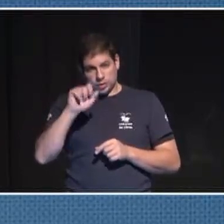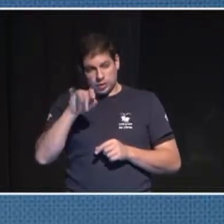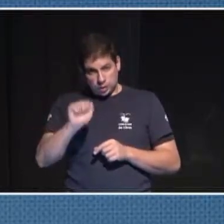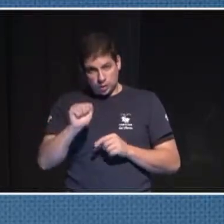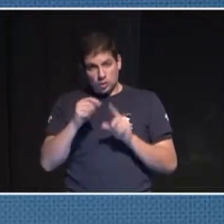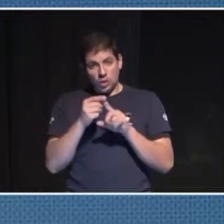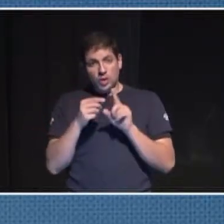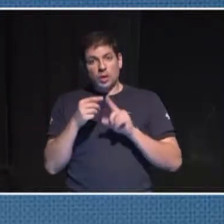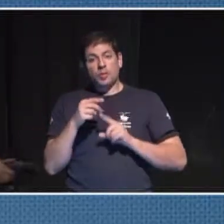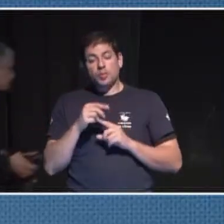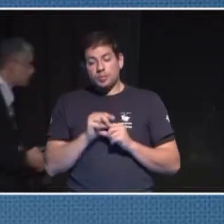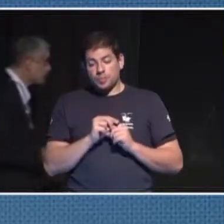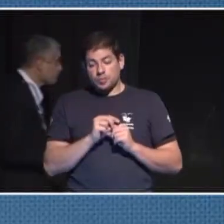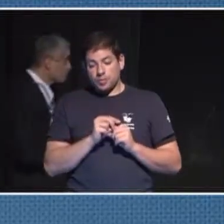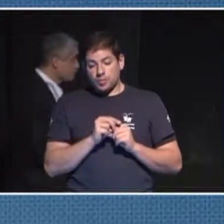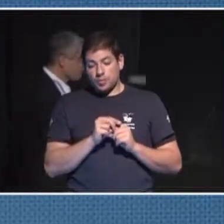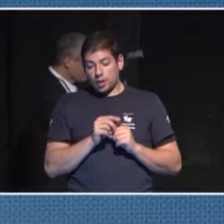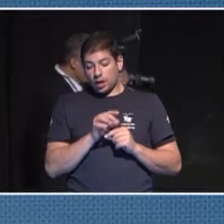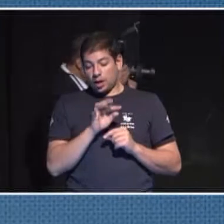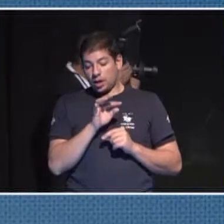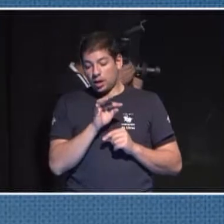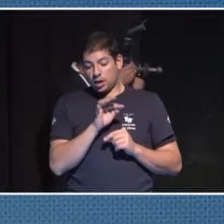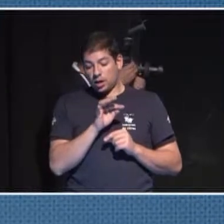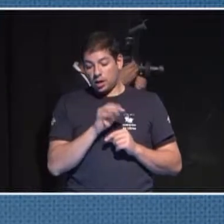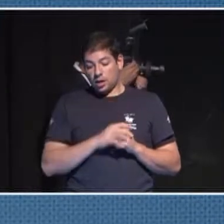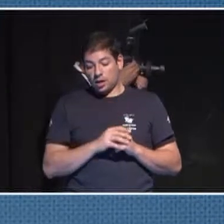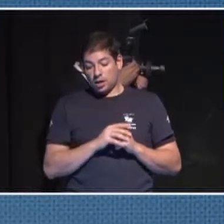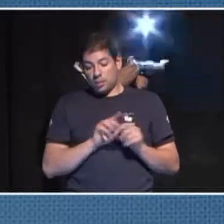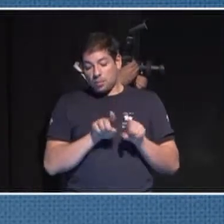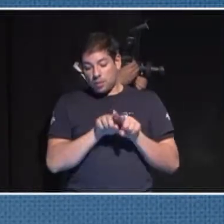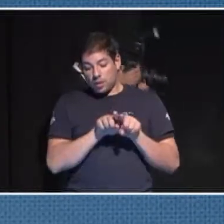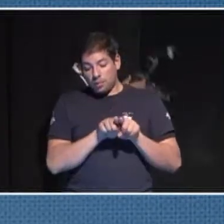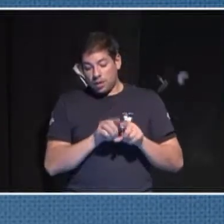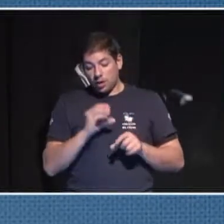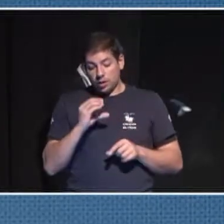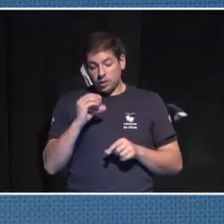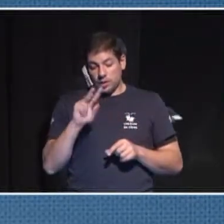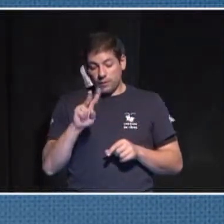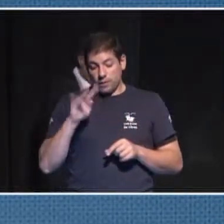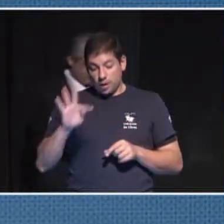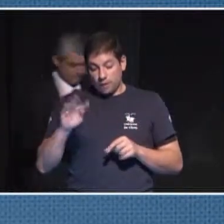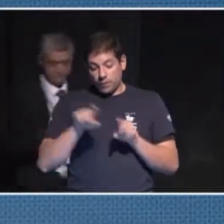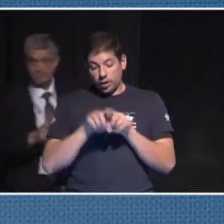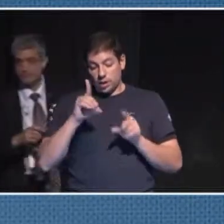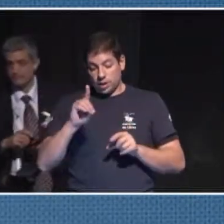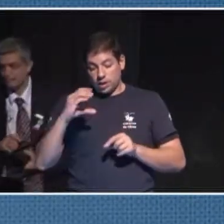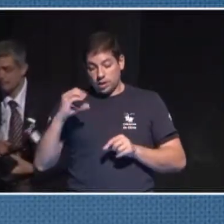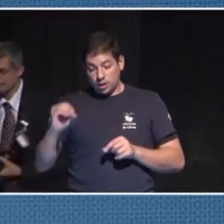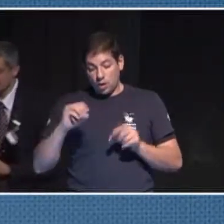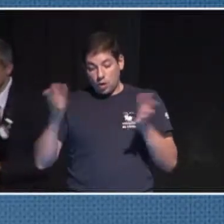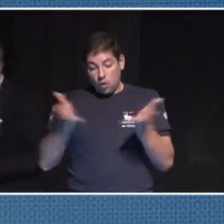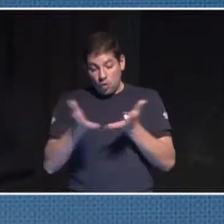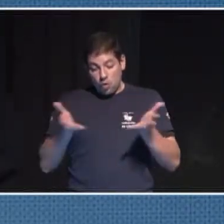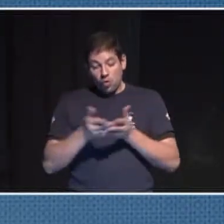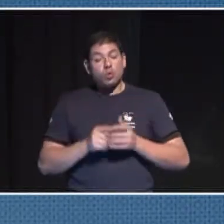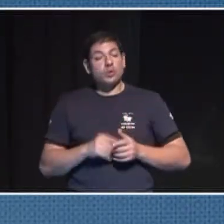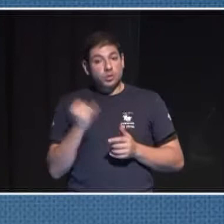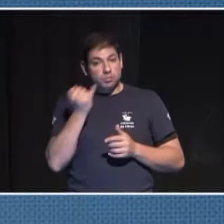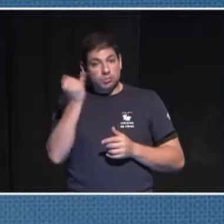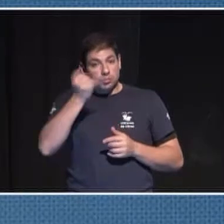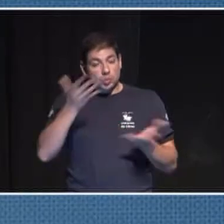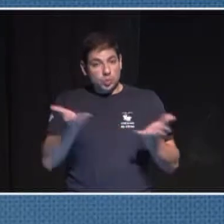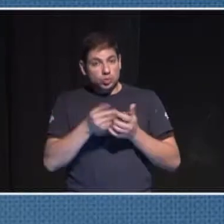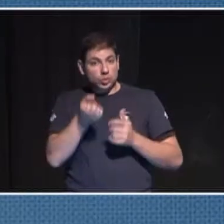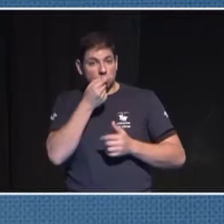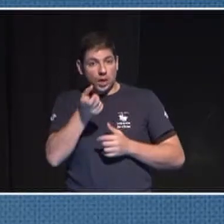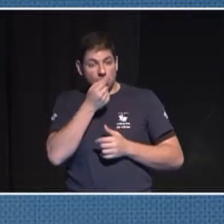e o nintedanib. E aqui vale uma importante observação. O nintedanib é hoje a única